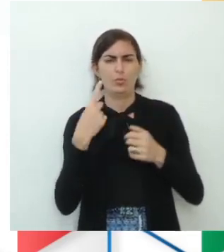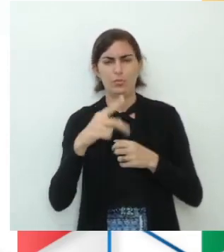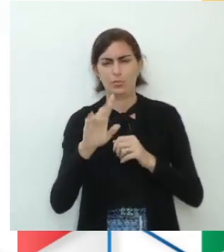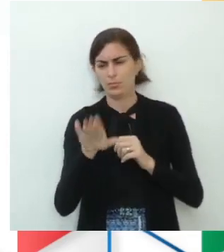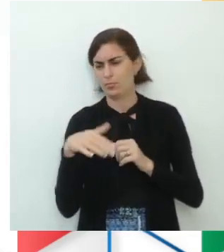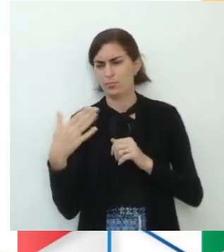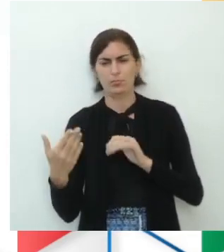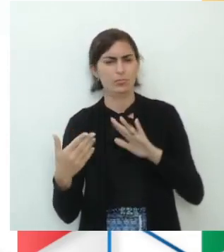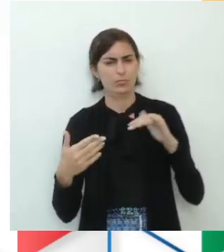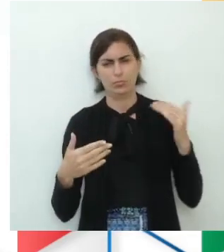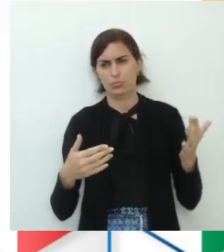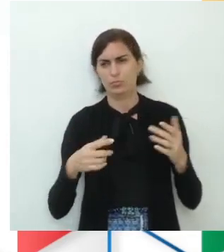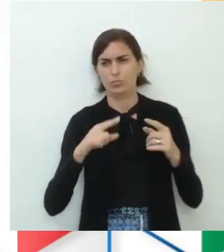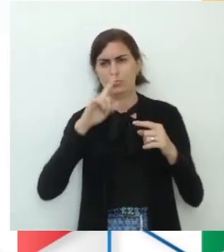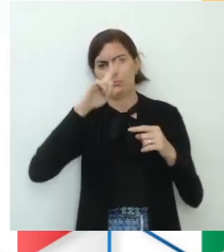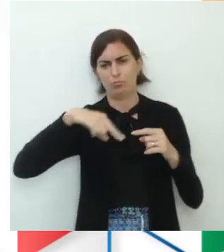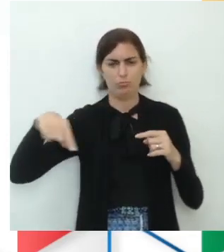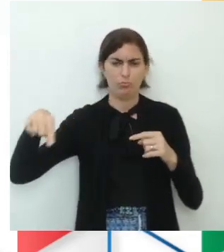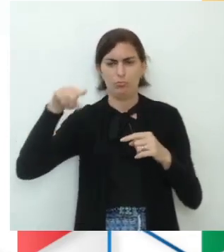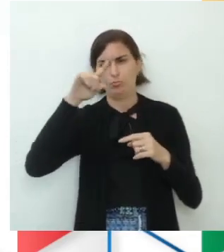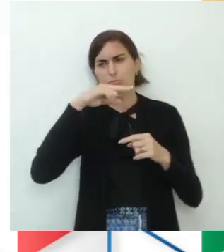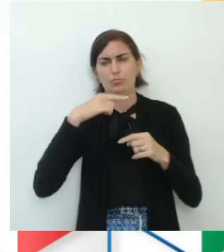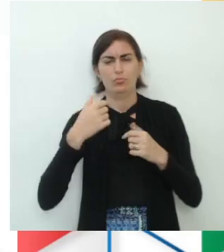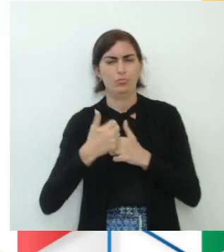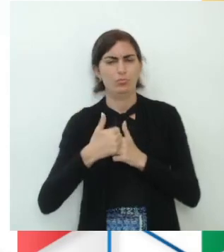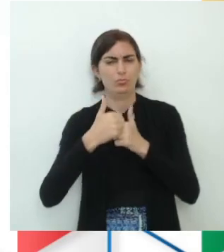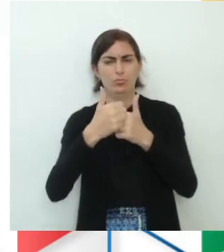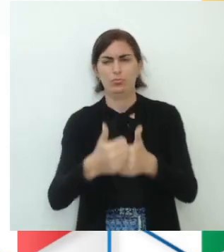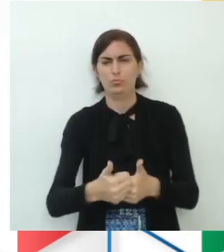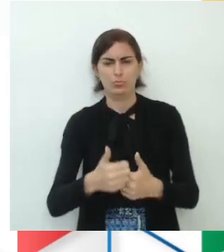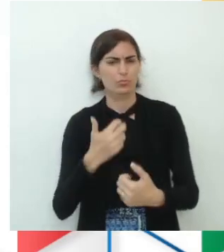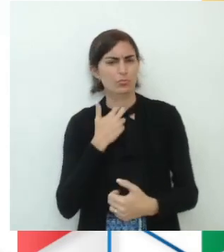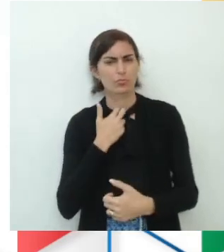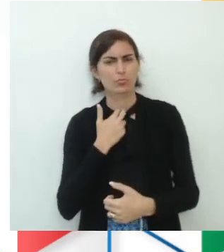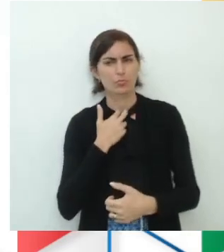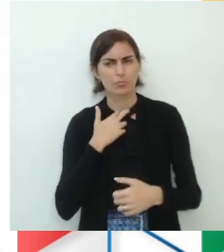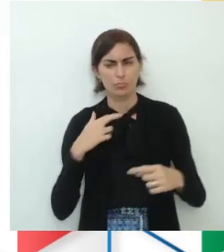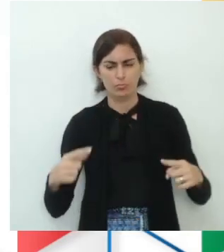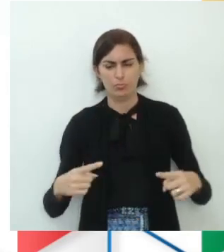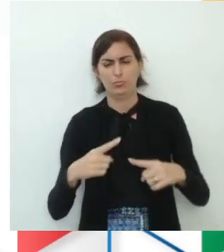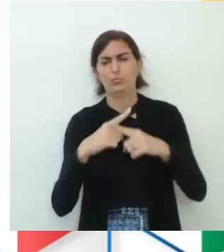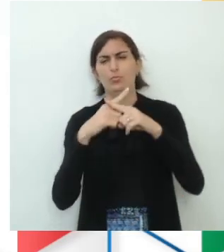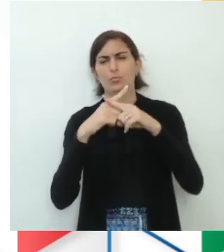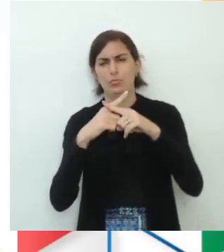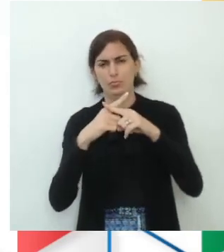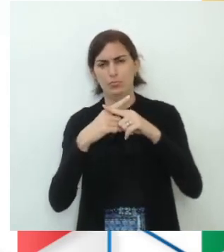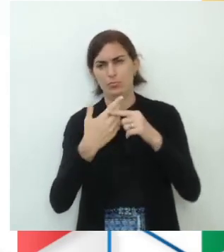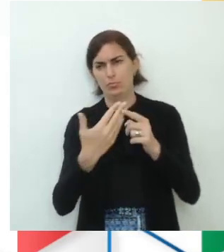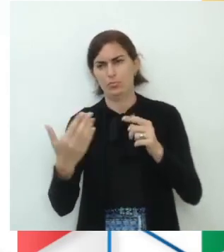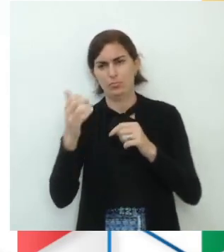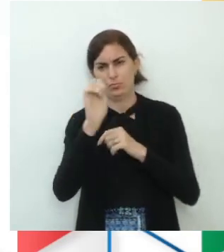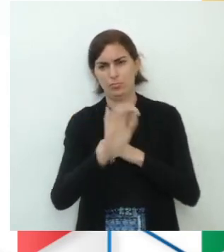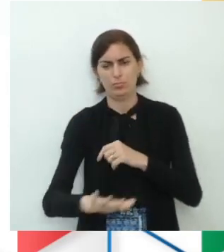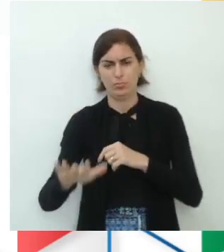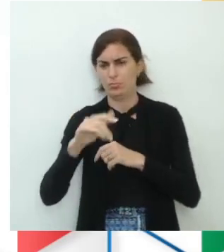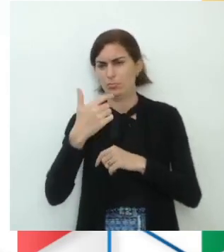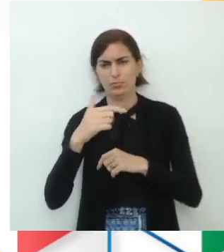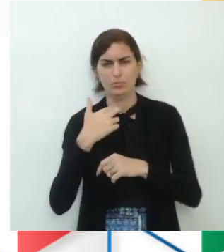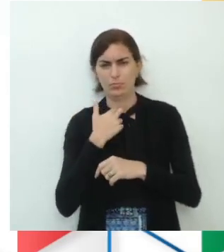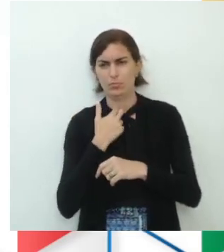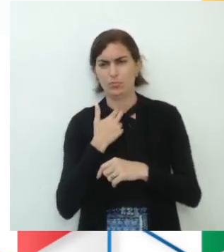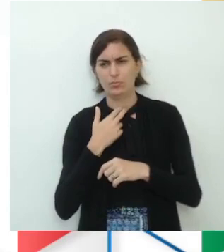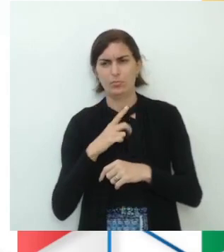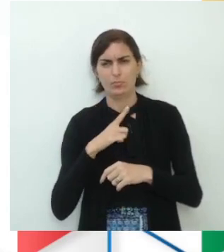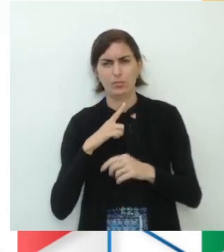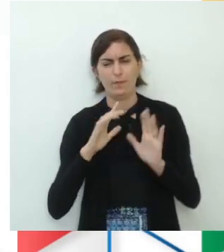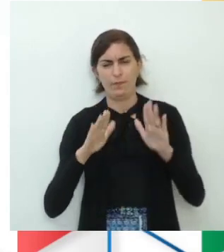lados curvas, dois segmentos que não podem se cruzar, e a figura não pode conter abertura, ela